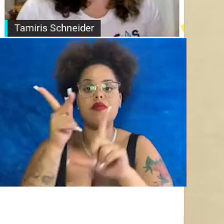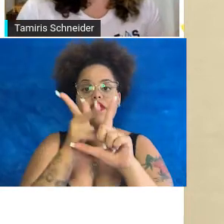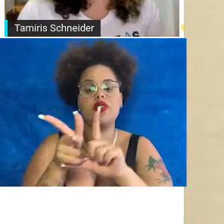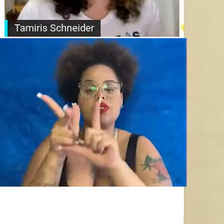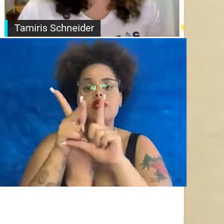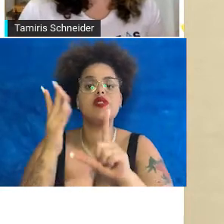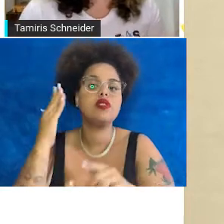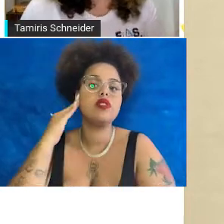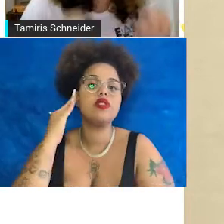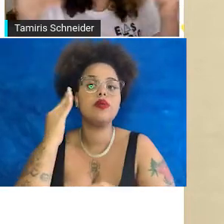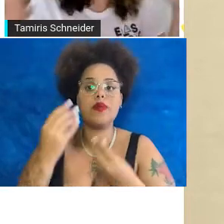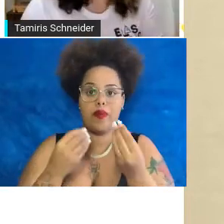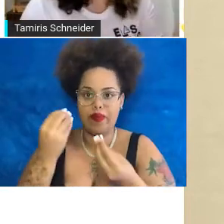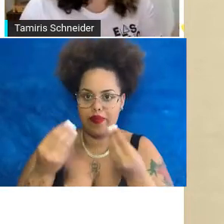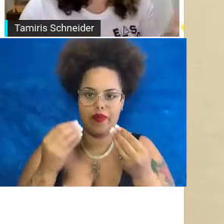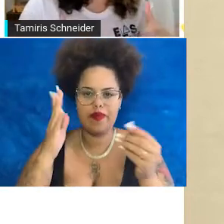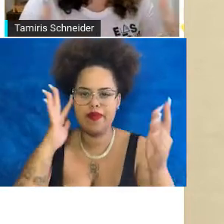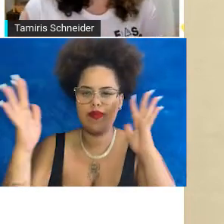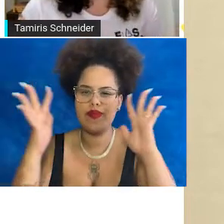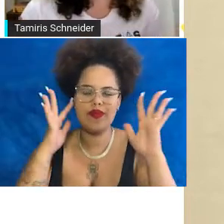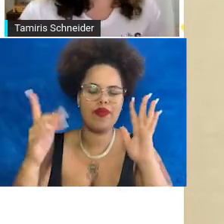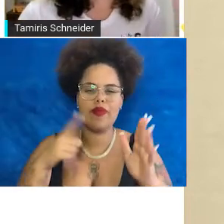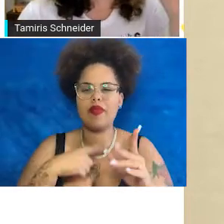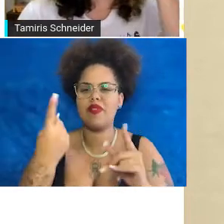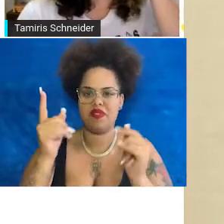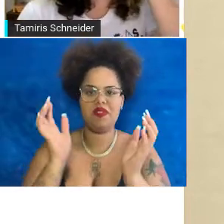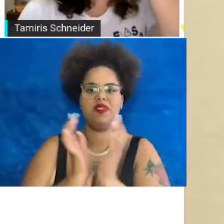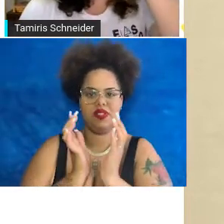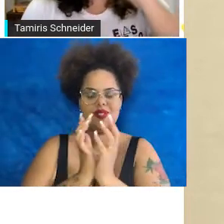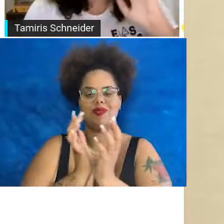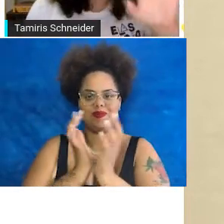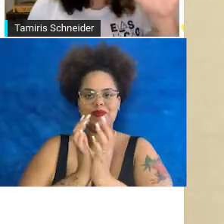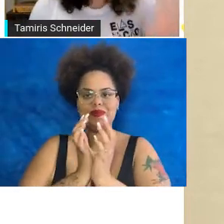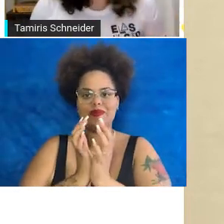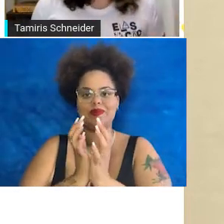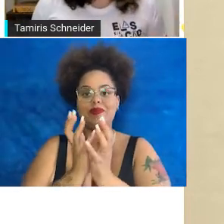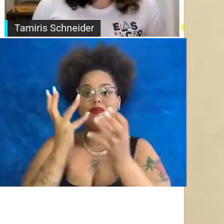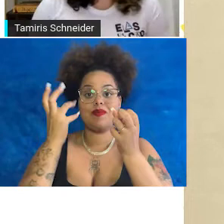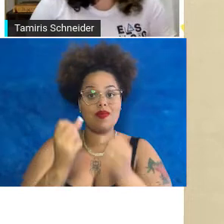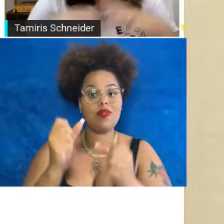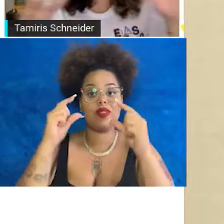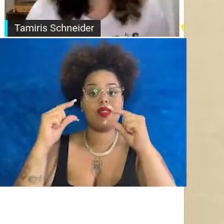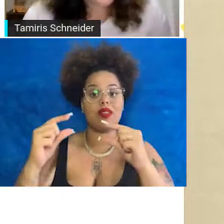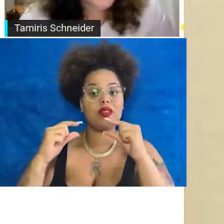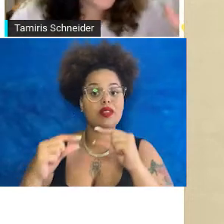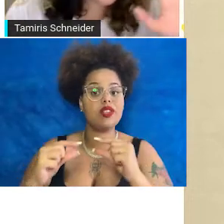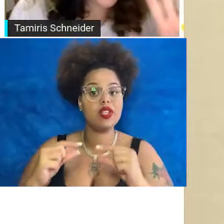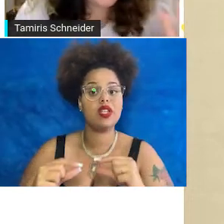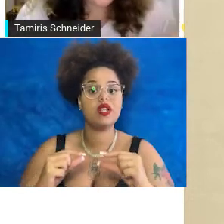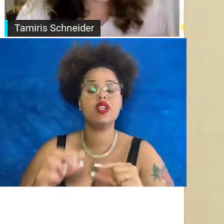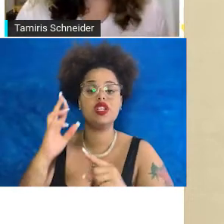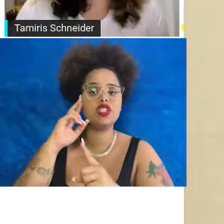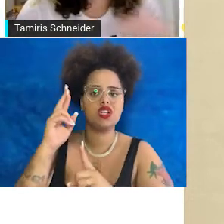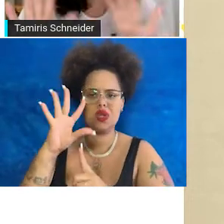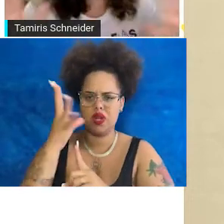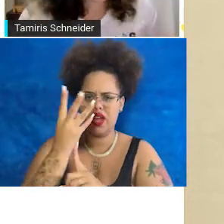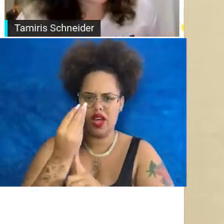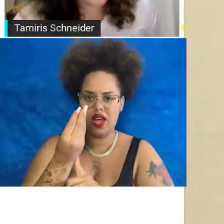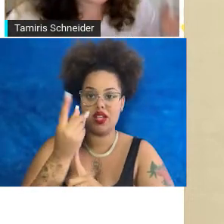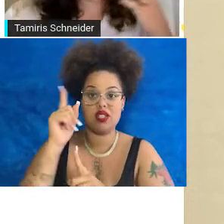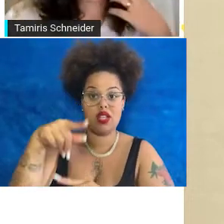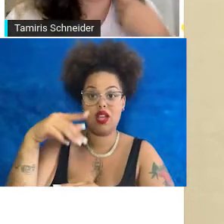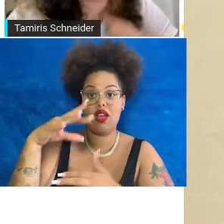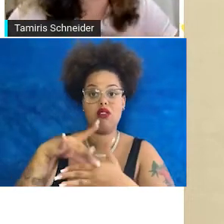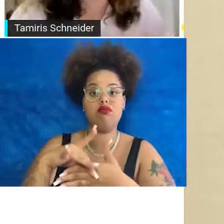precisa saber como é que é. Pelo menos sonhar em ter uma grande equipe, né? Então, vamos ponto a ponto. Então, o diretor de arte, vocês já sabem quem é o